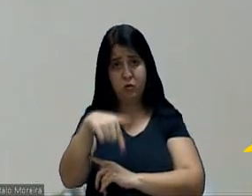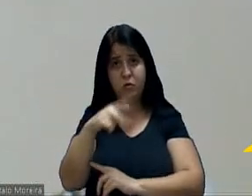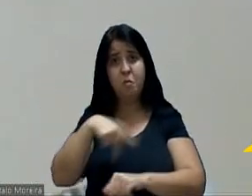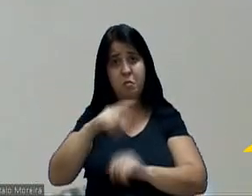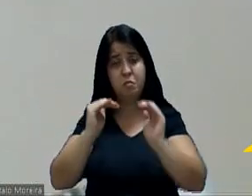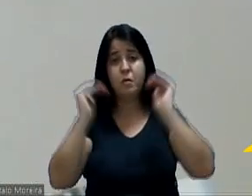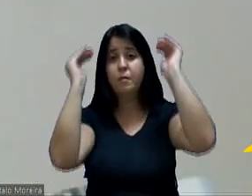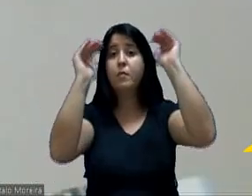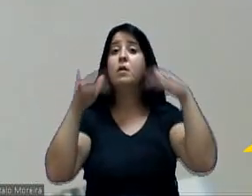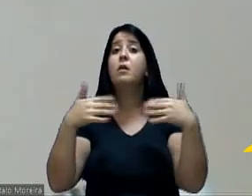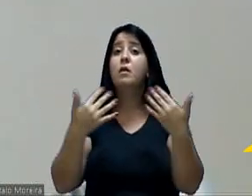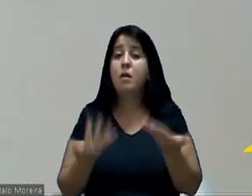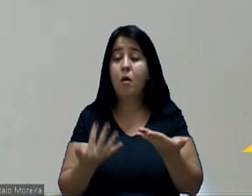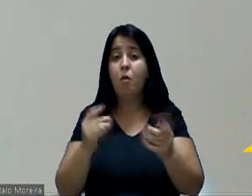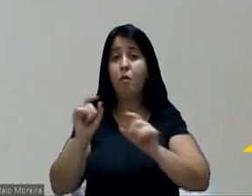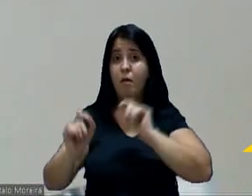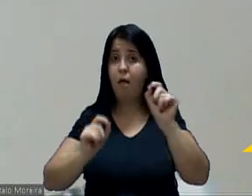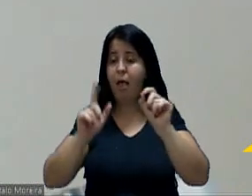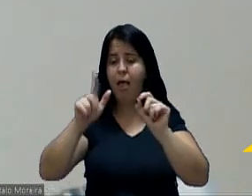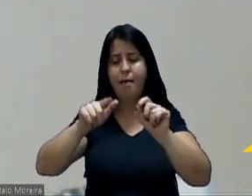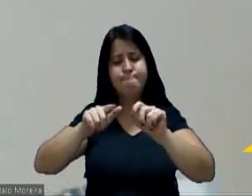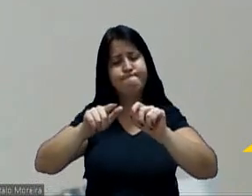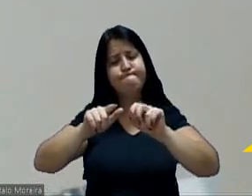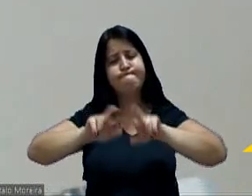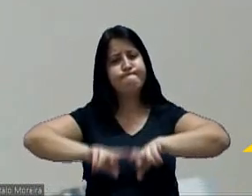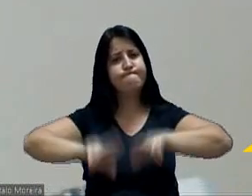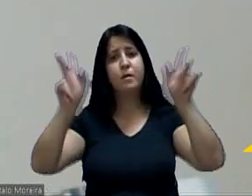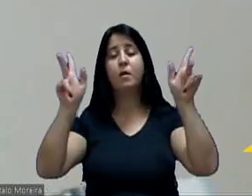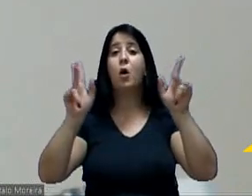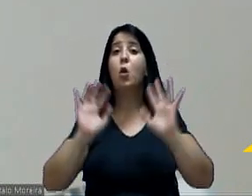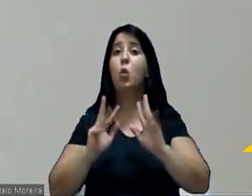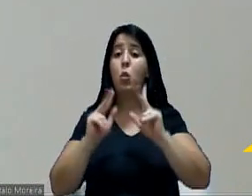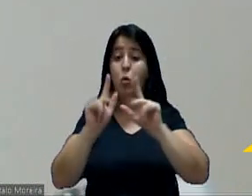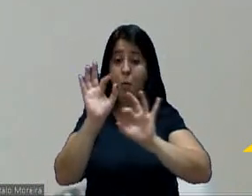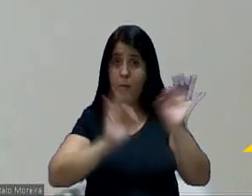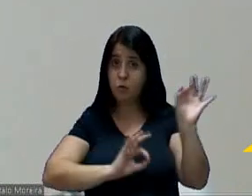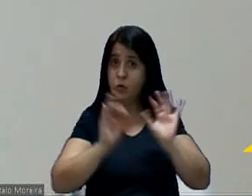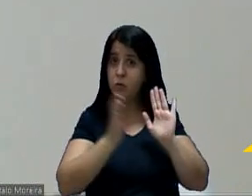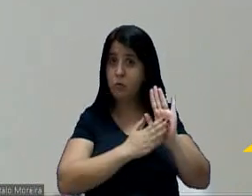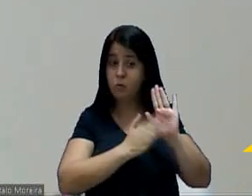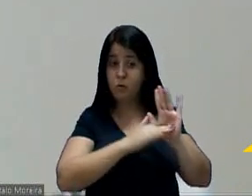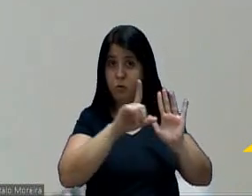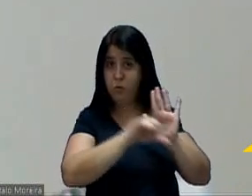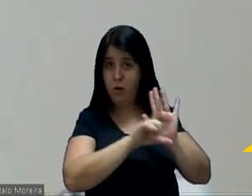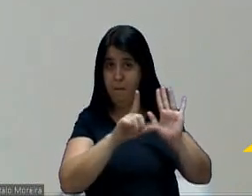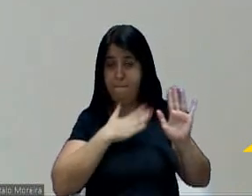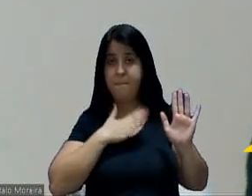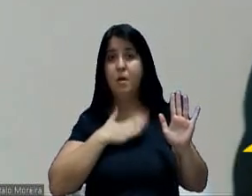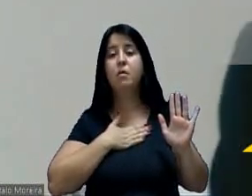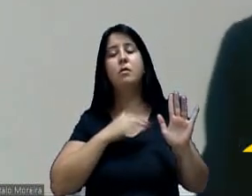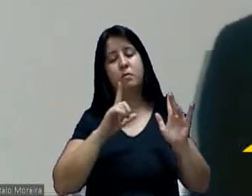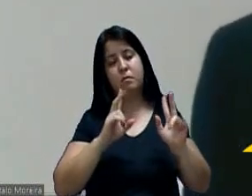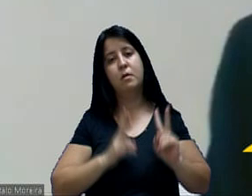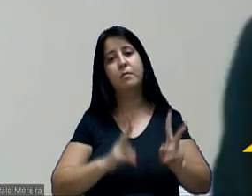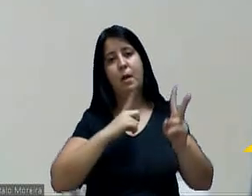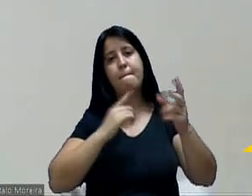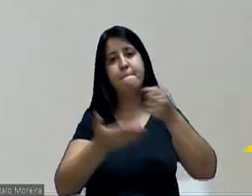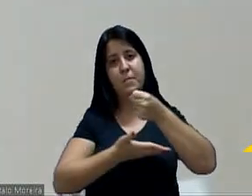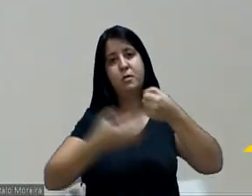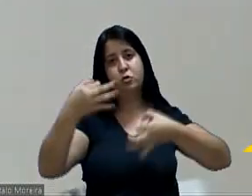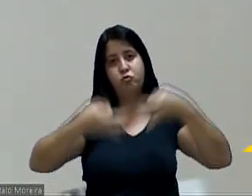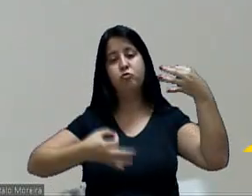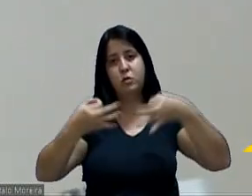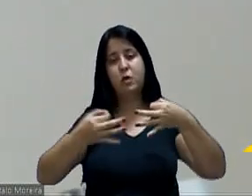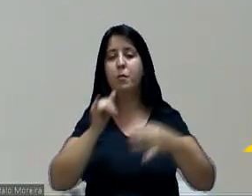do direito ela é muito complexa. Né? Todos os meus projetos de lei têm base jurídica, a gente sempre tem lá. Se você pegar